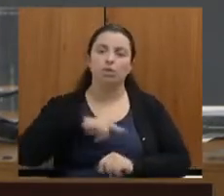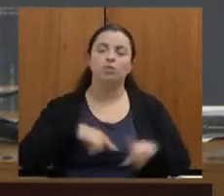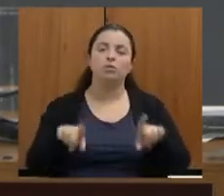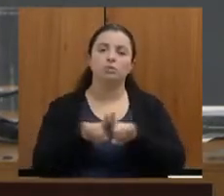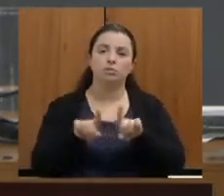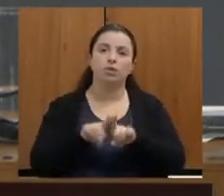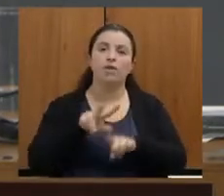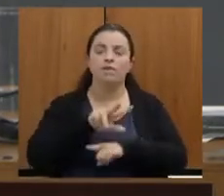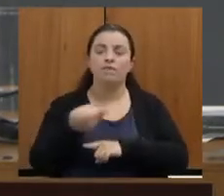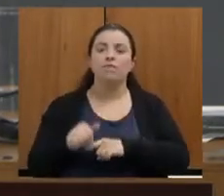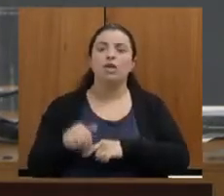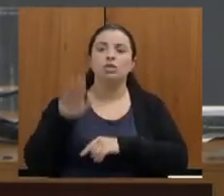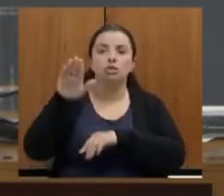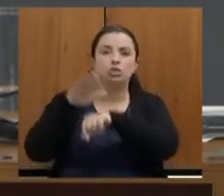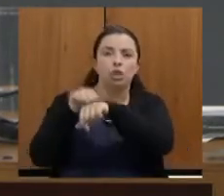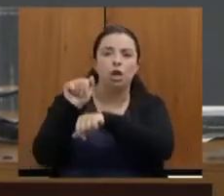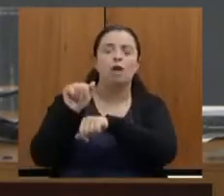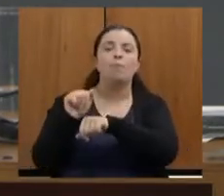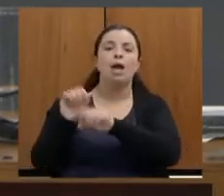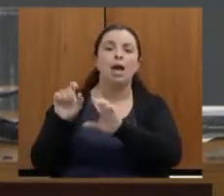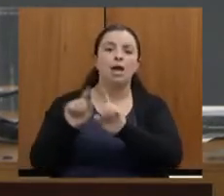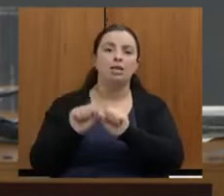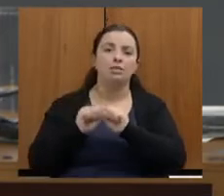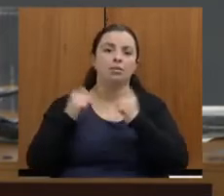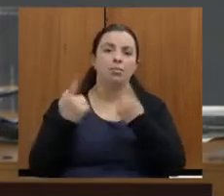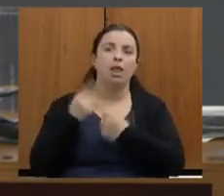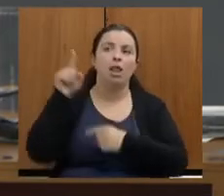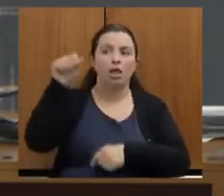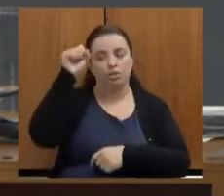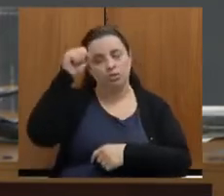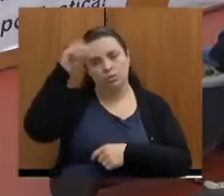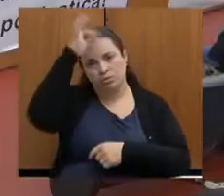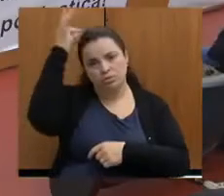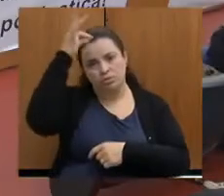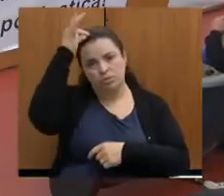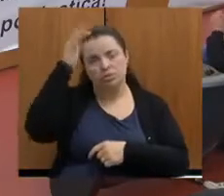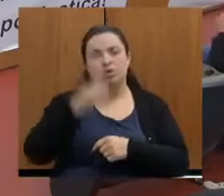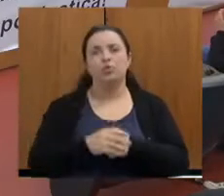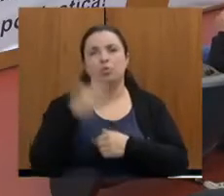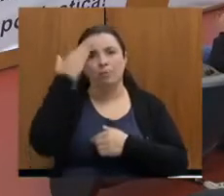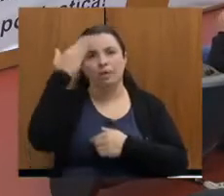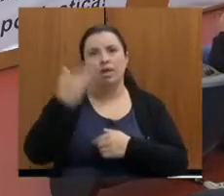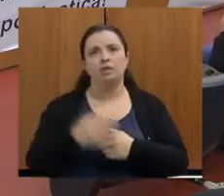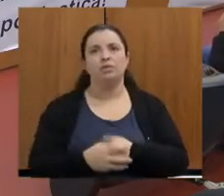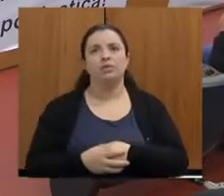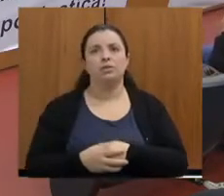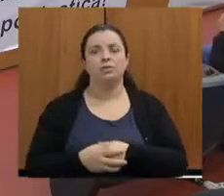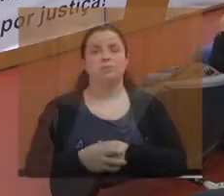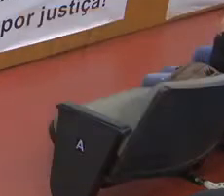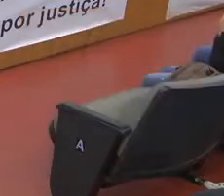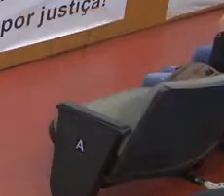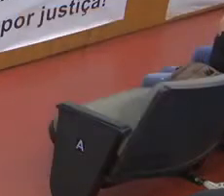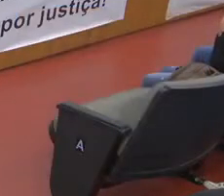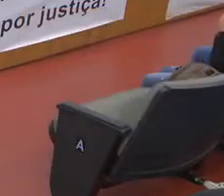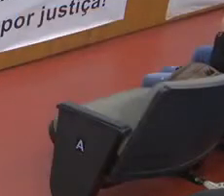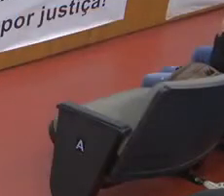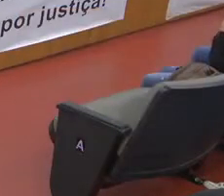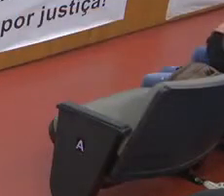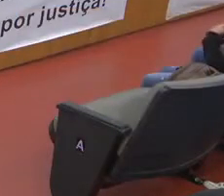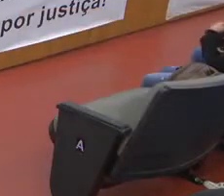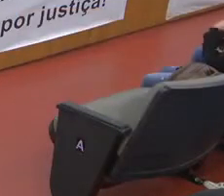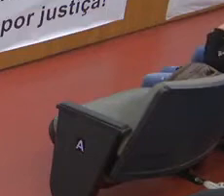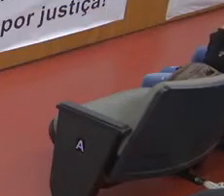envolver Assembleia do Espírito Santo nesta Nossa deliberação tá obrigado pessoal nós